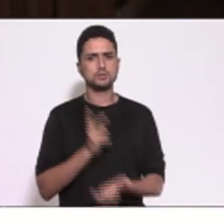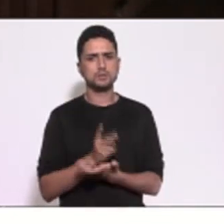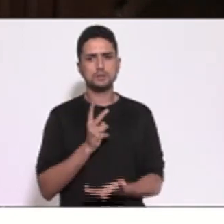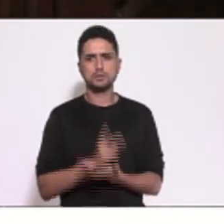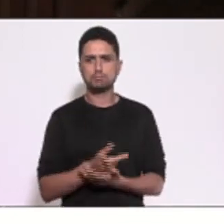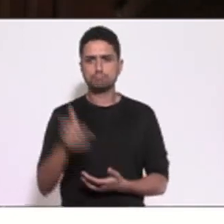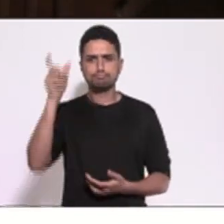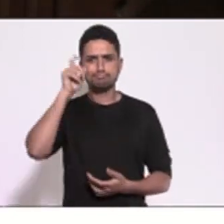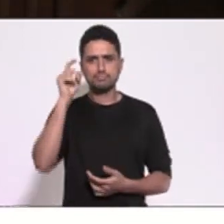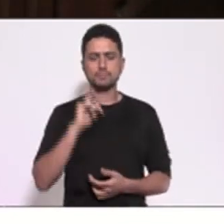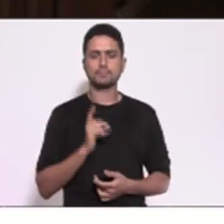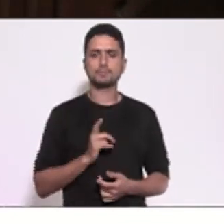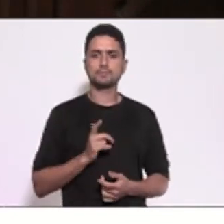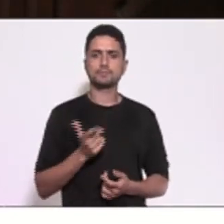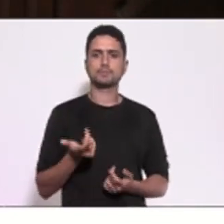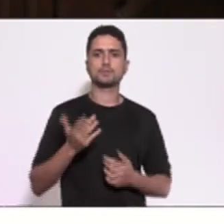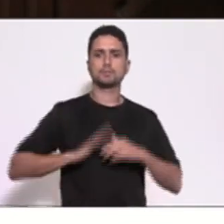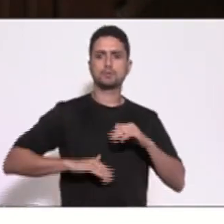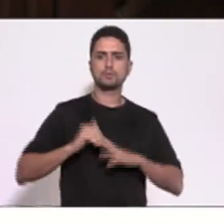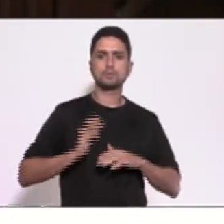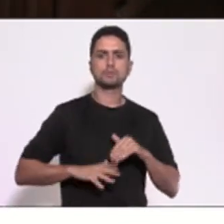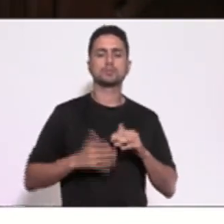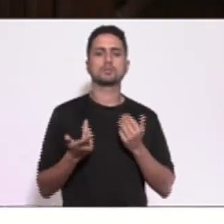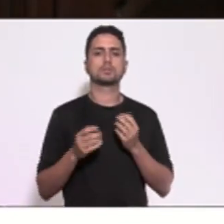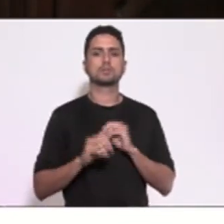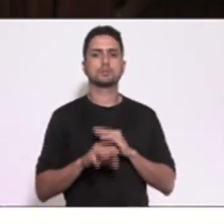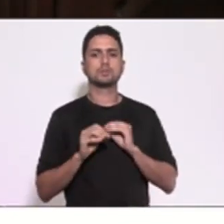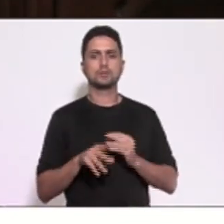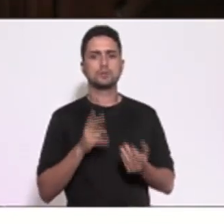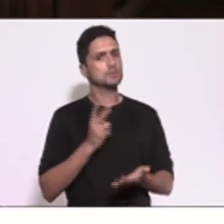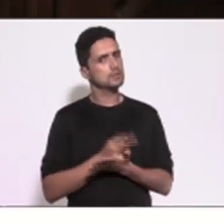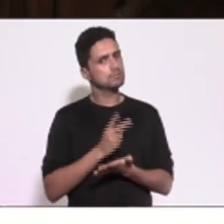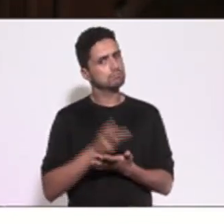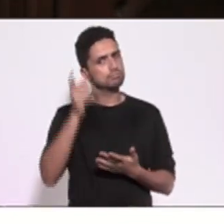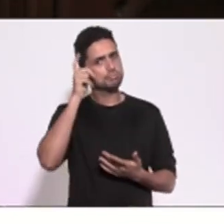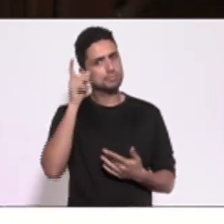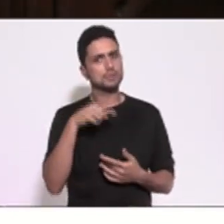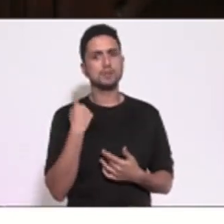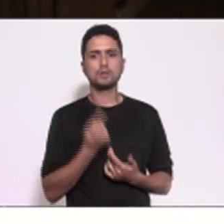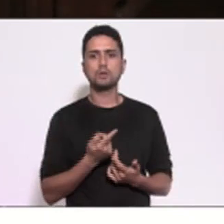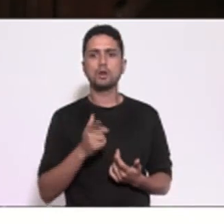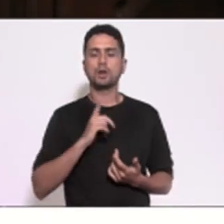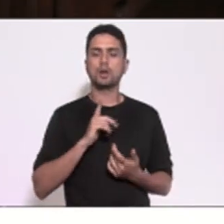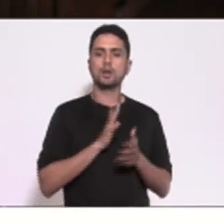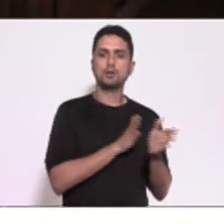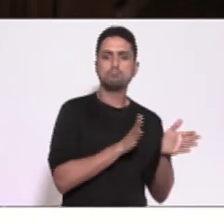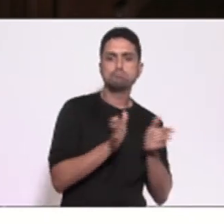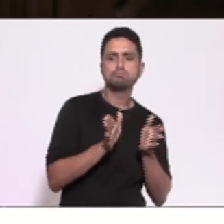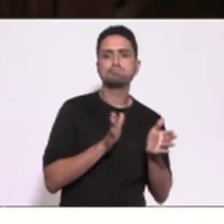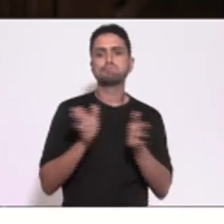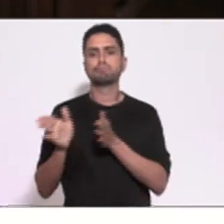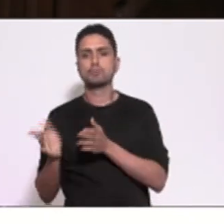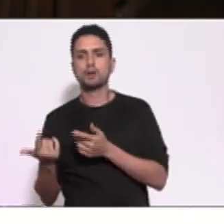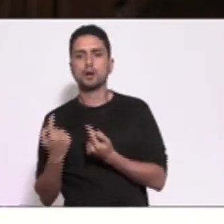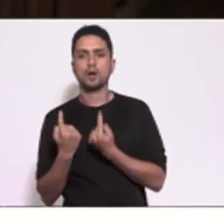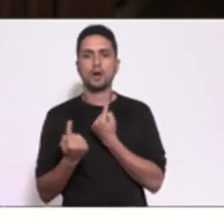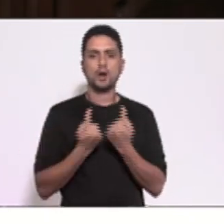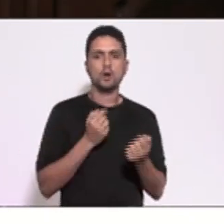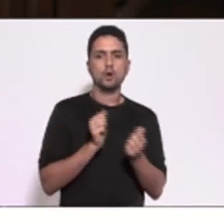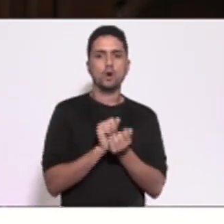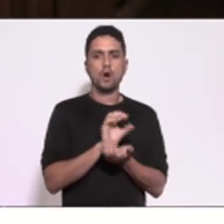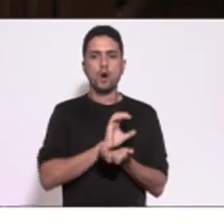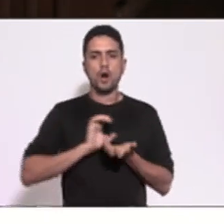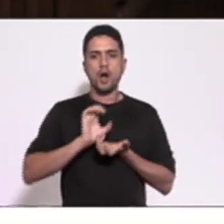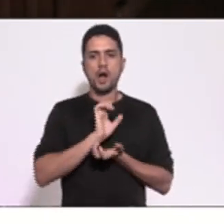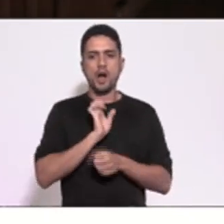formação continuada de seus profissionais da educação, e nós estamos fazendo a mediação com o Conselho Estadual de